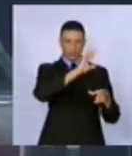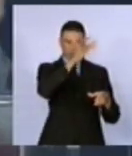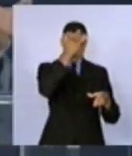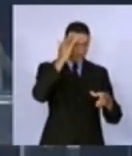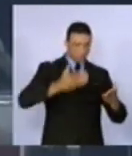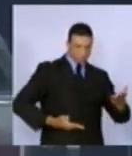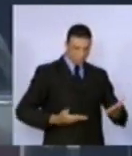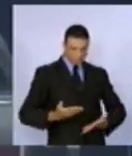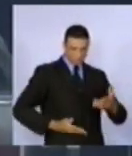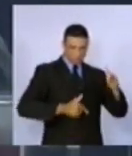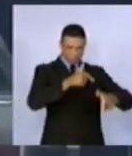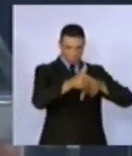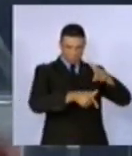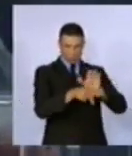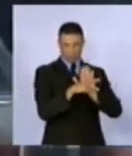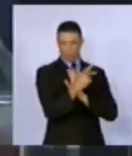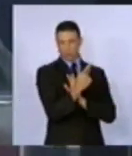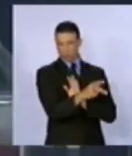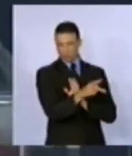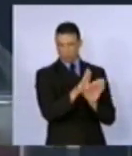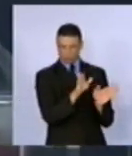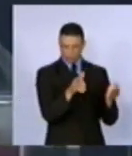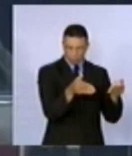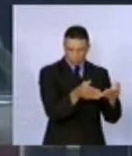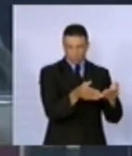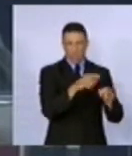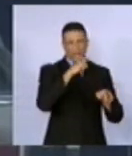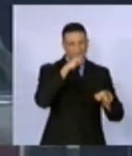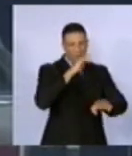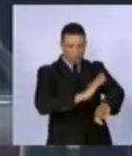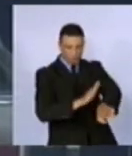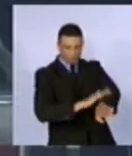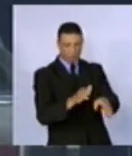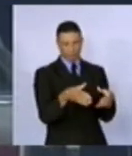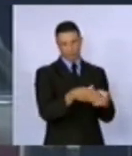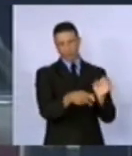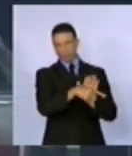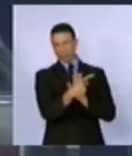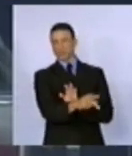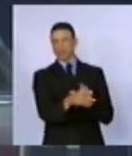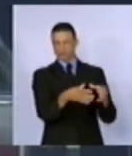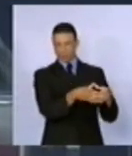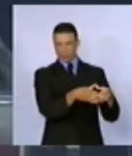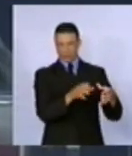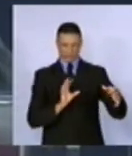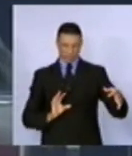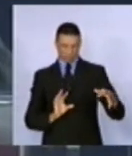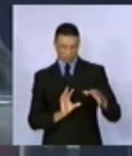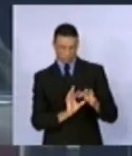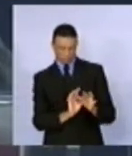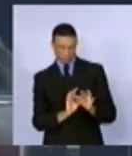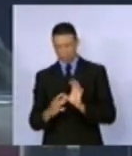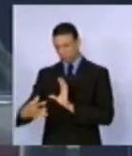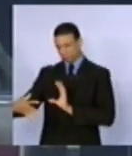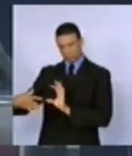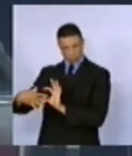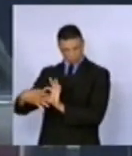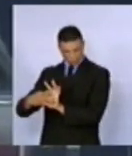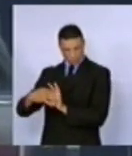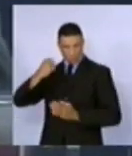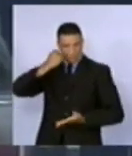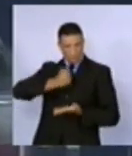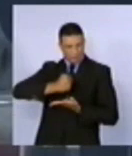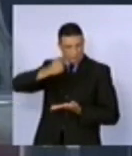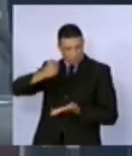algumas entidades do terceiro setor e nesse protocolo estabeleceu-se que